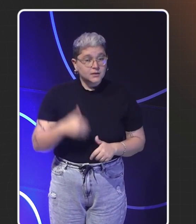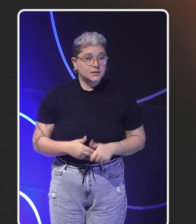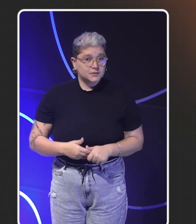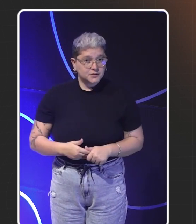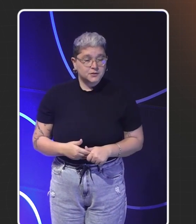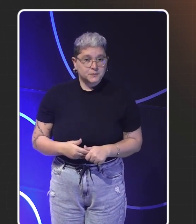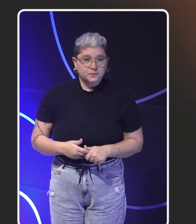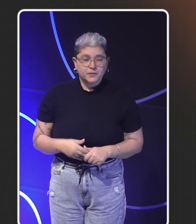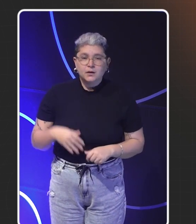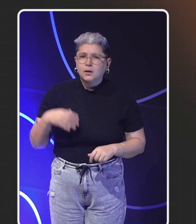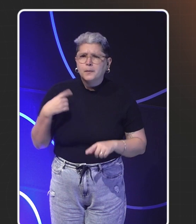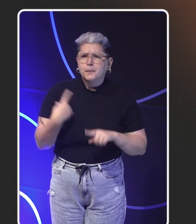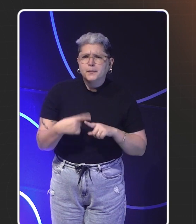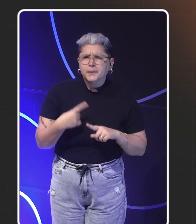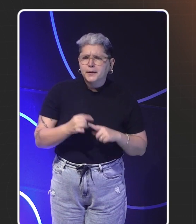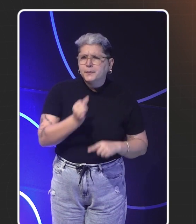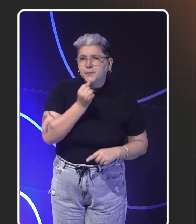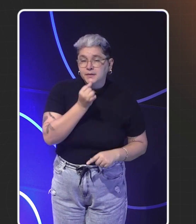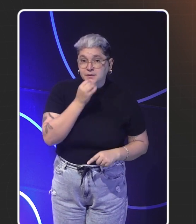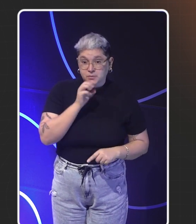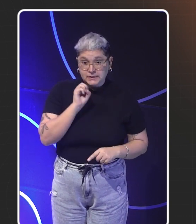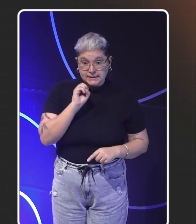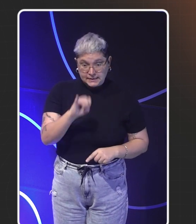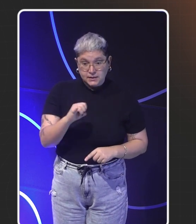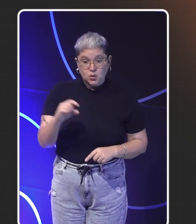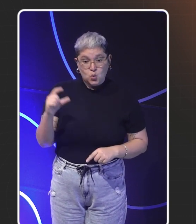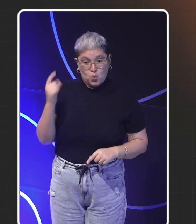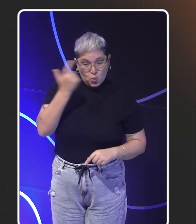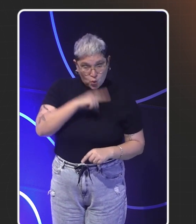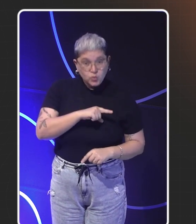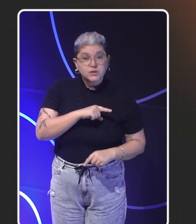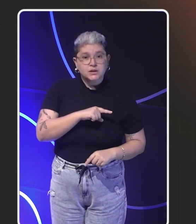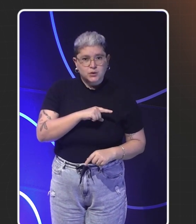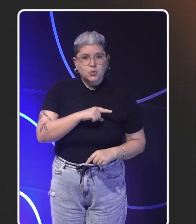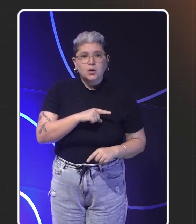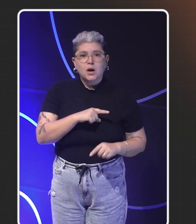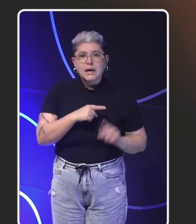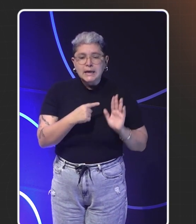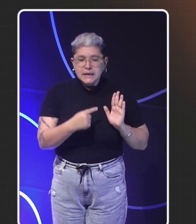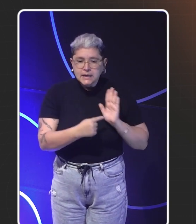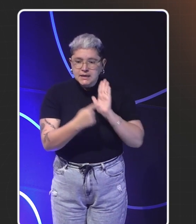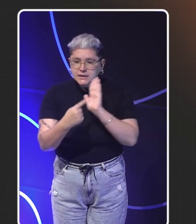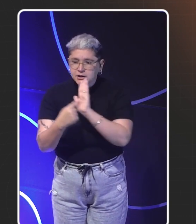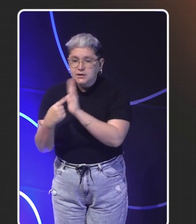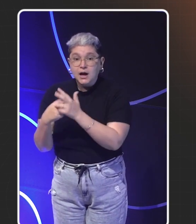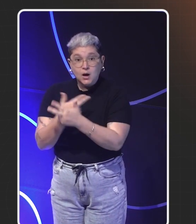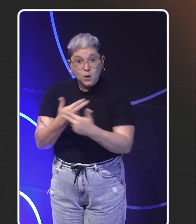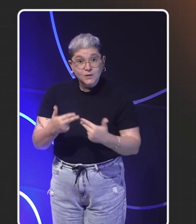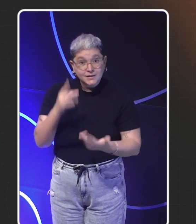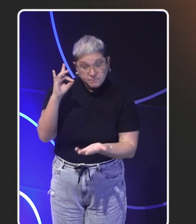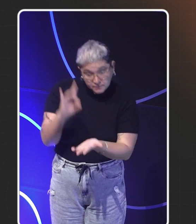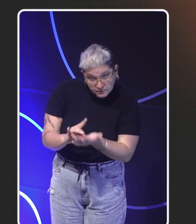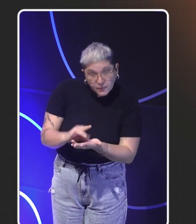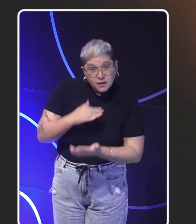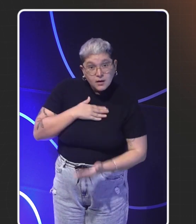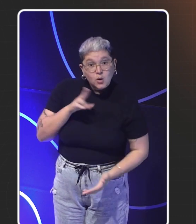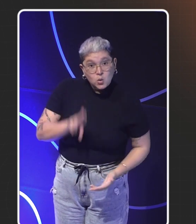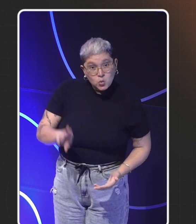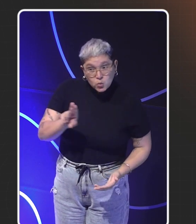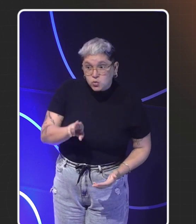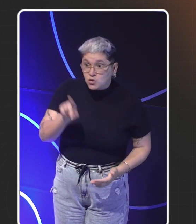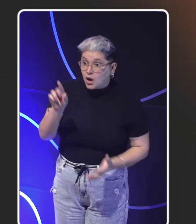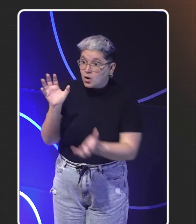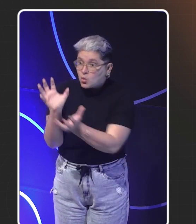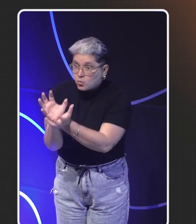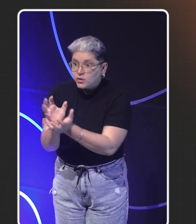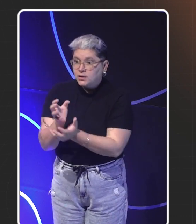gente consegue falar coisas, indicar coisas que a gente realmente usa para a nossa comunidade, faz